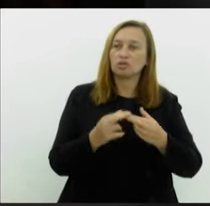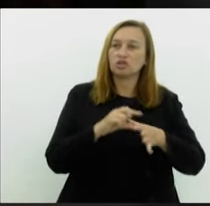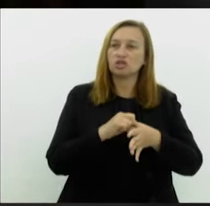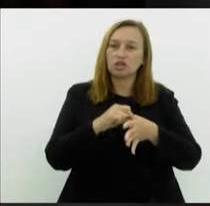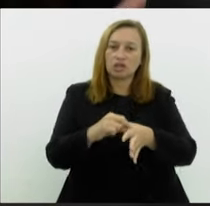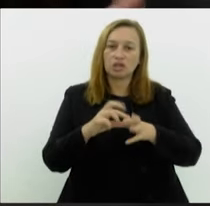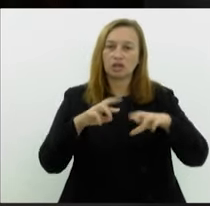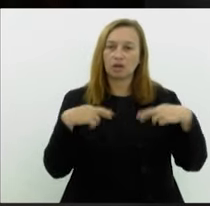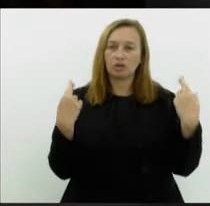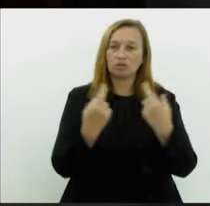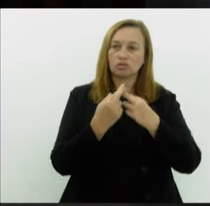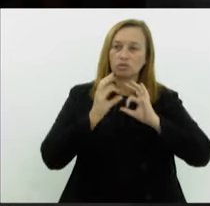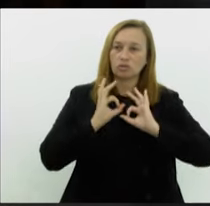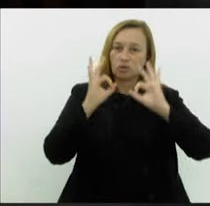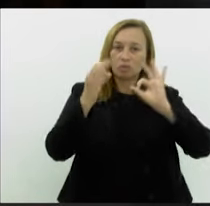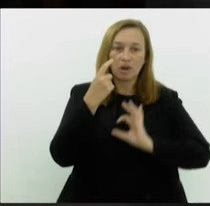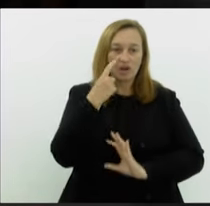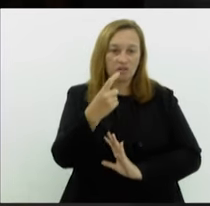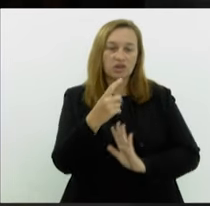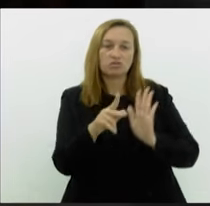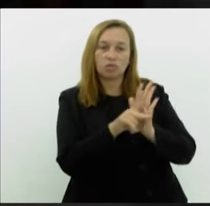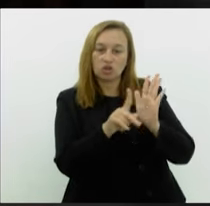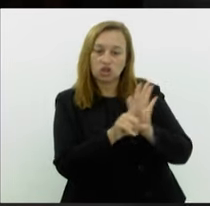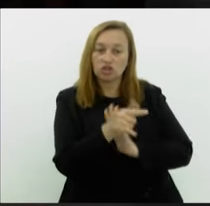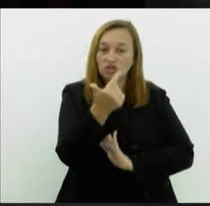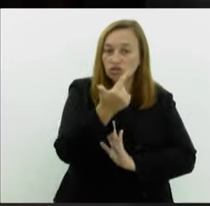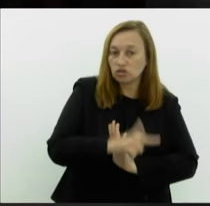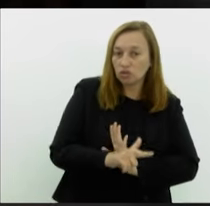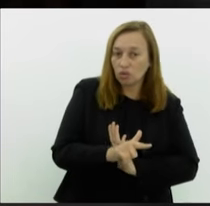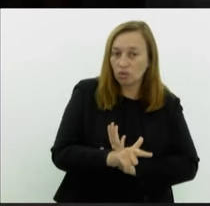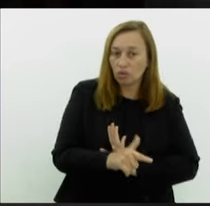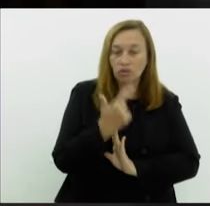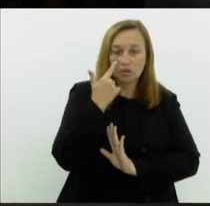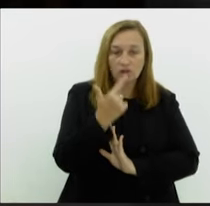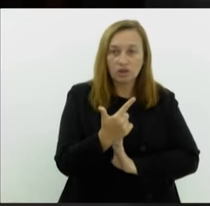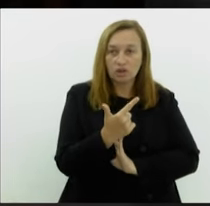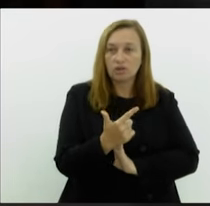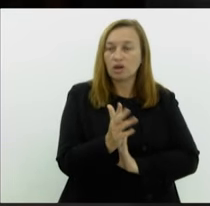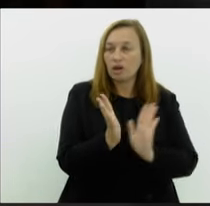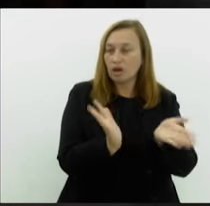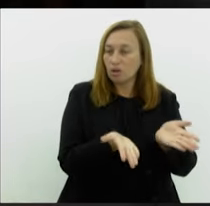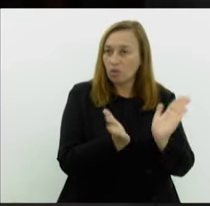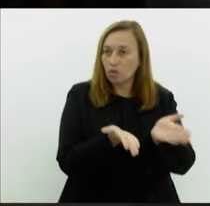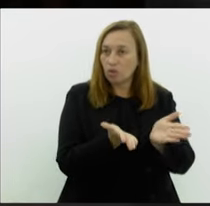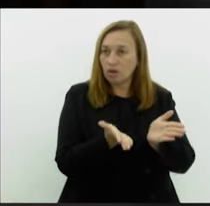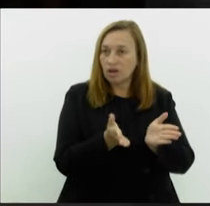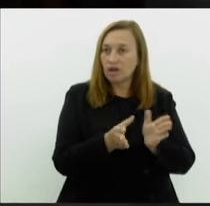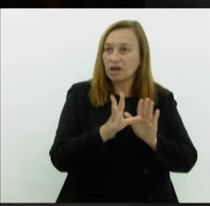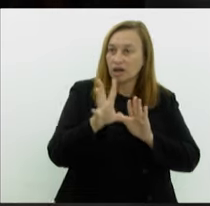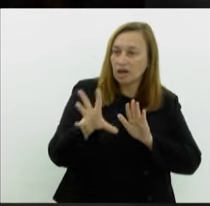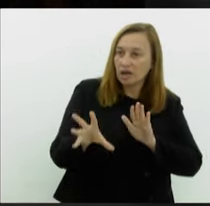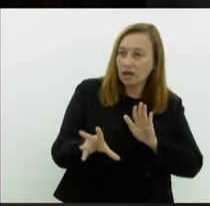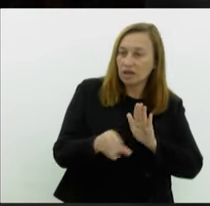para apreciar esse projeto novamente, uma vez que está subindo no DO agora as emendas.